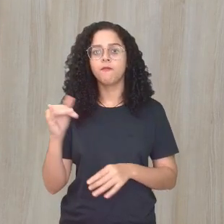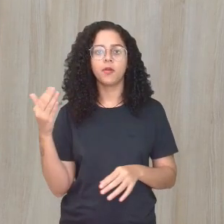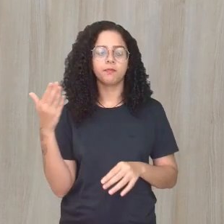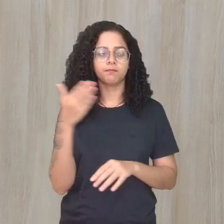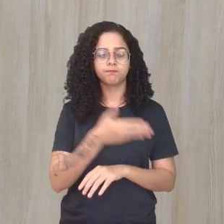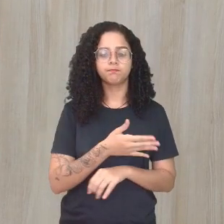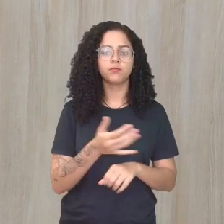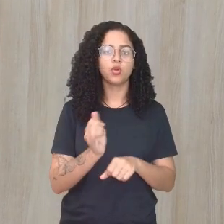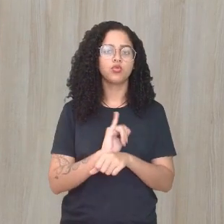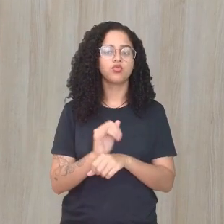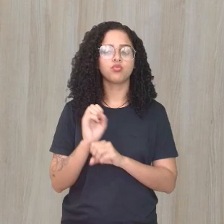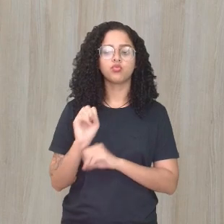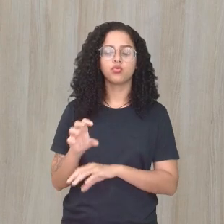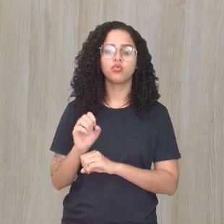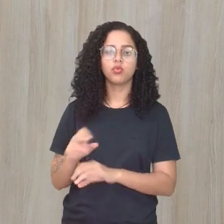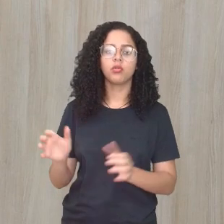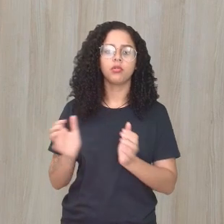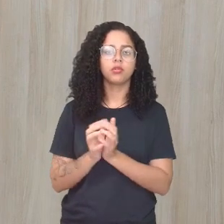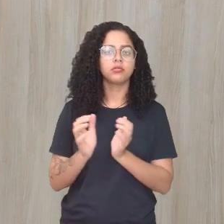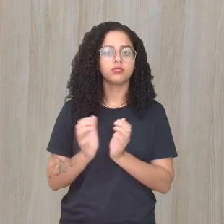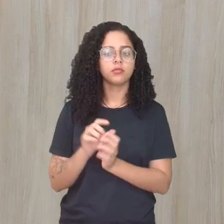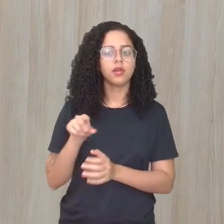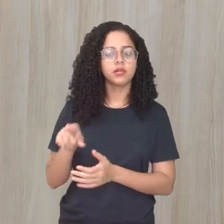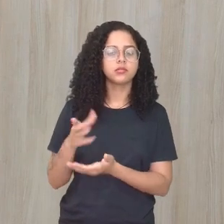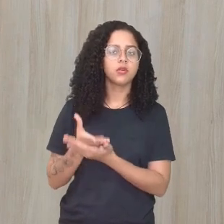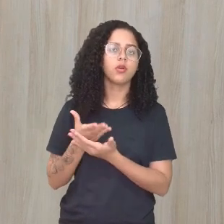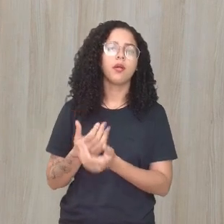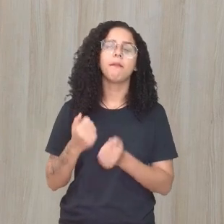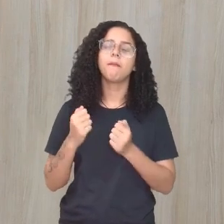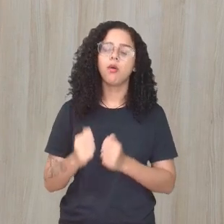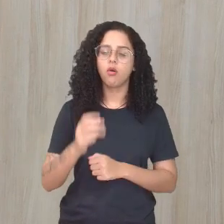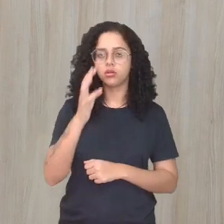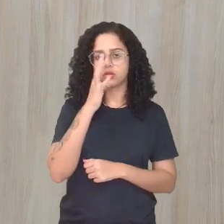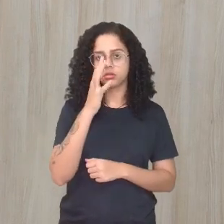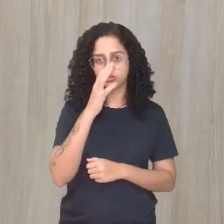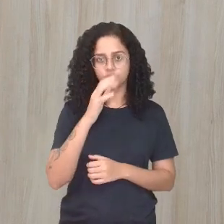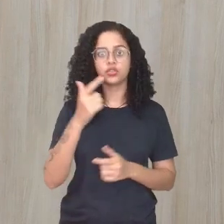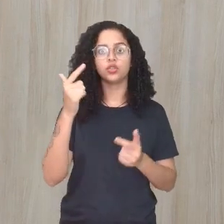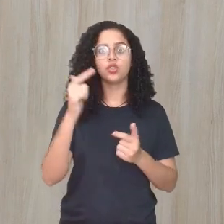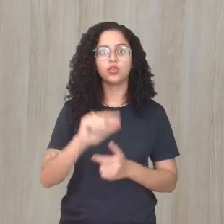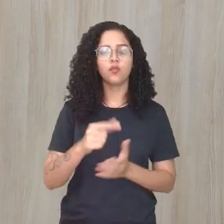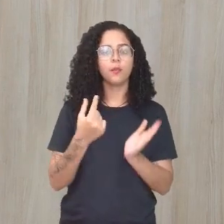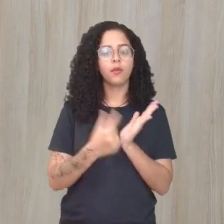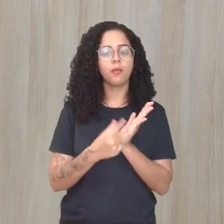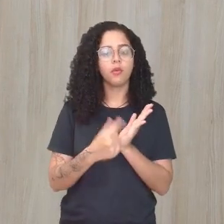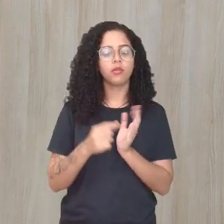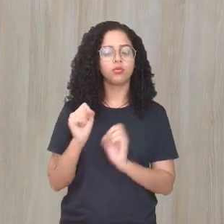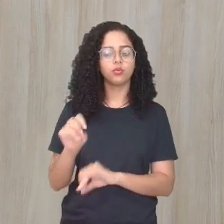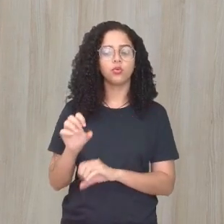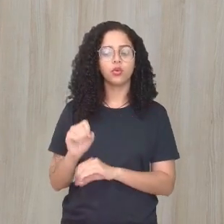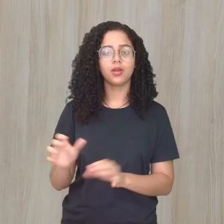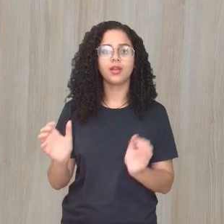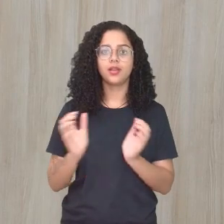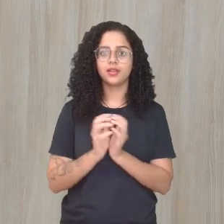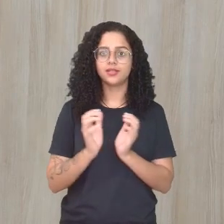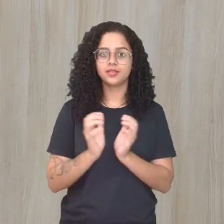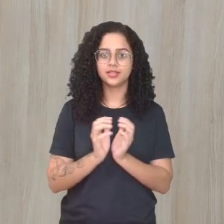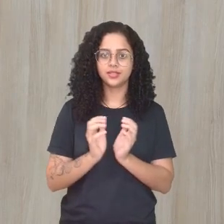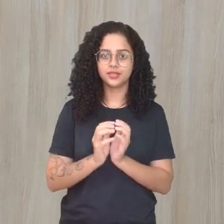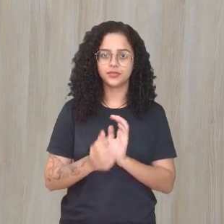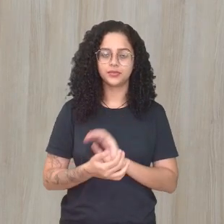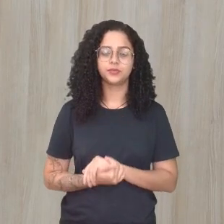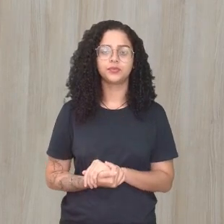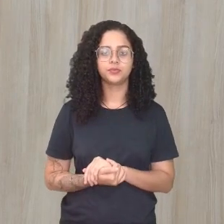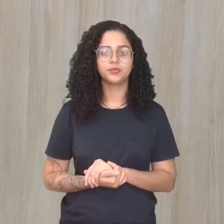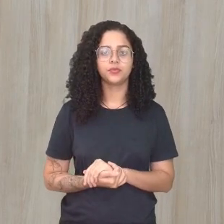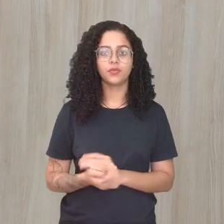Educa Recife e essa aula também pode ser assistida pelo aplicativo do Educa Recife. A